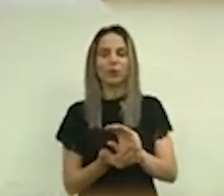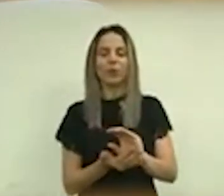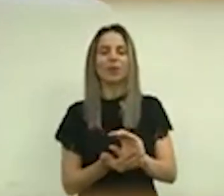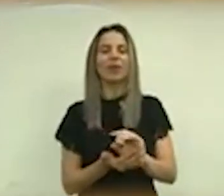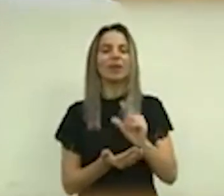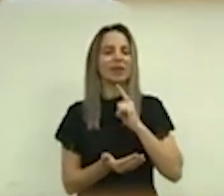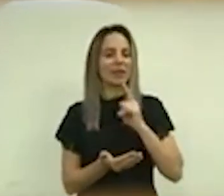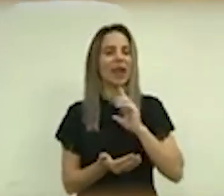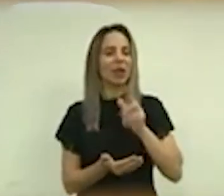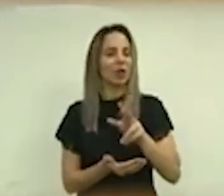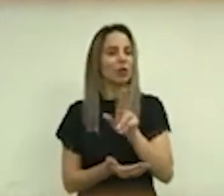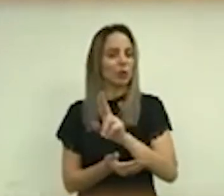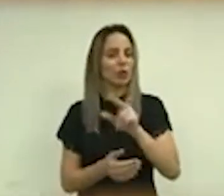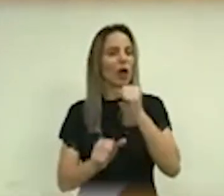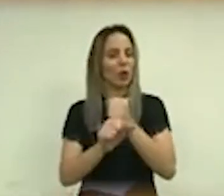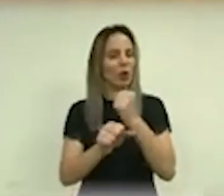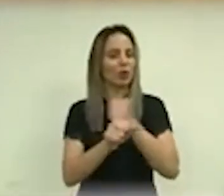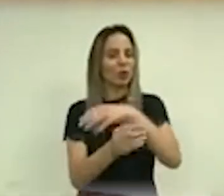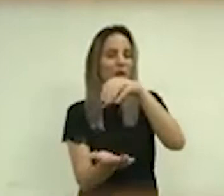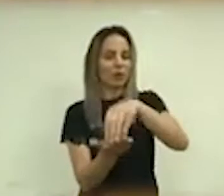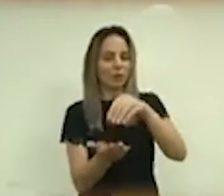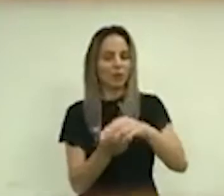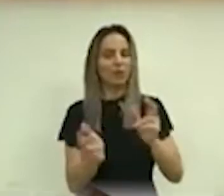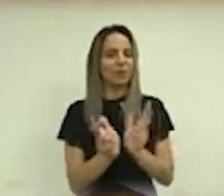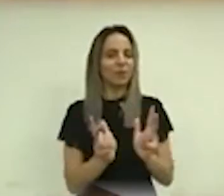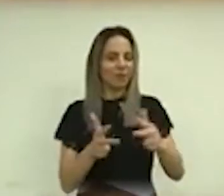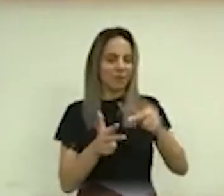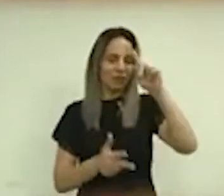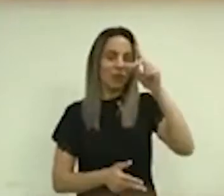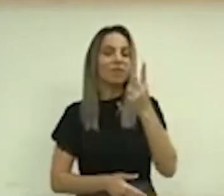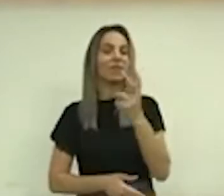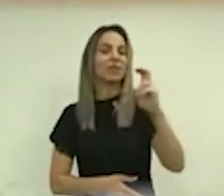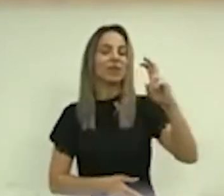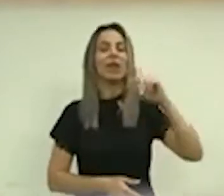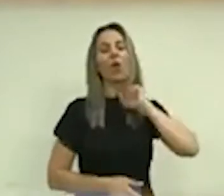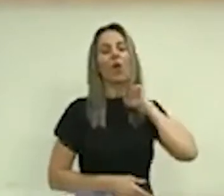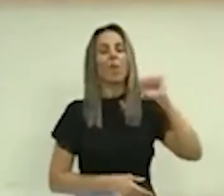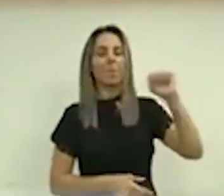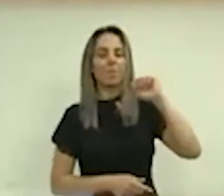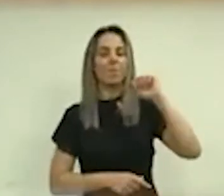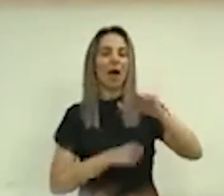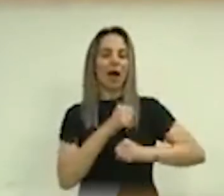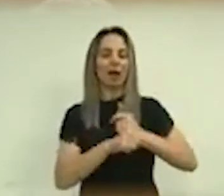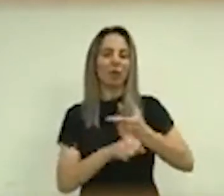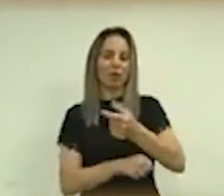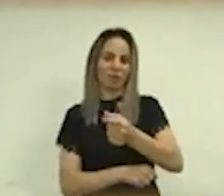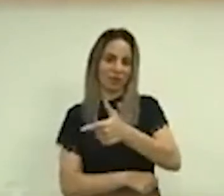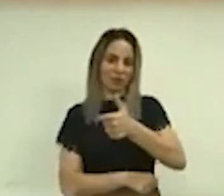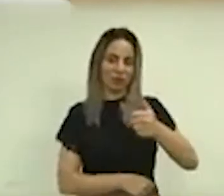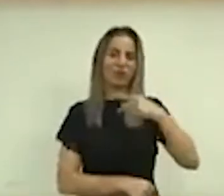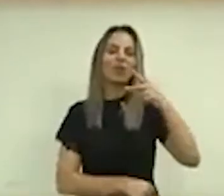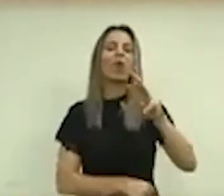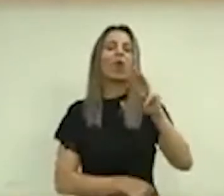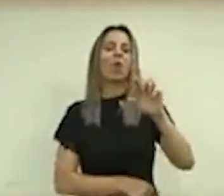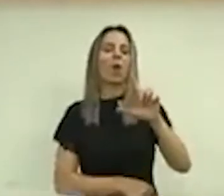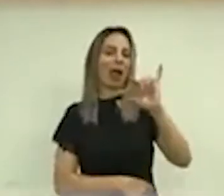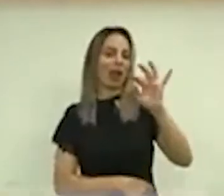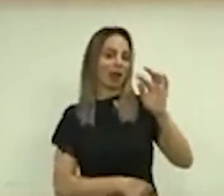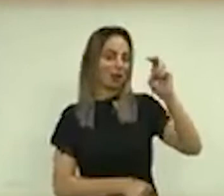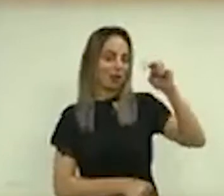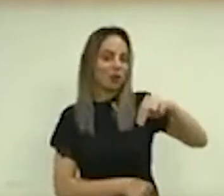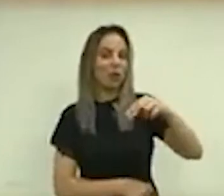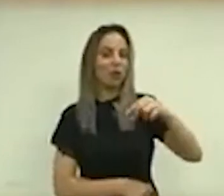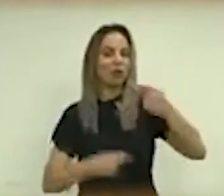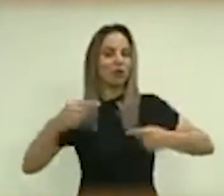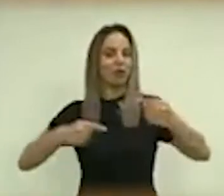governo federal foi utilizado na construção da USAFA? Sala Emancipadora Oswaldo Tosca, 25 de maio de 2021, Wellington Silva, vereador. Em discussão, o